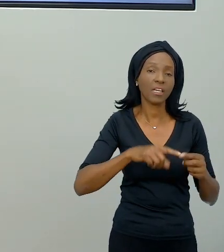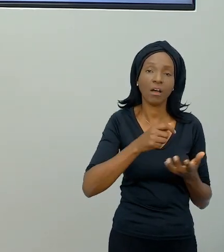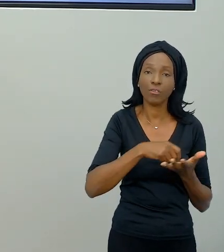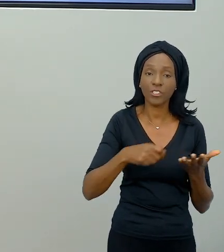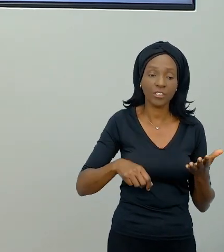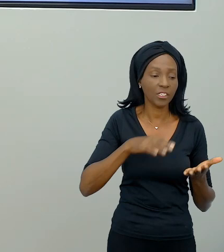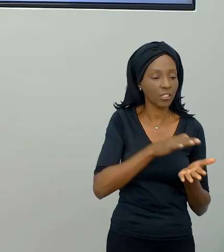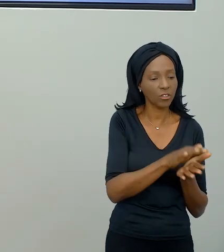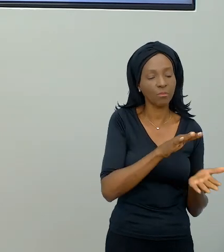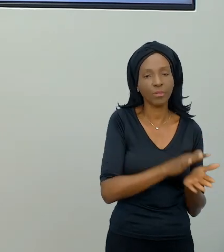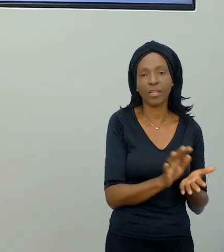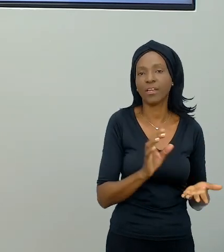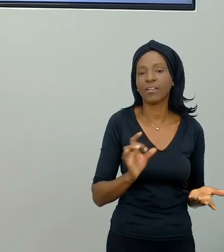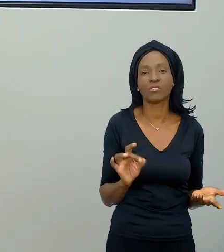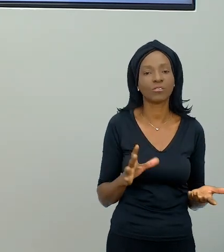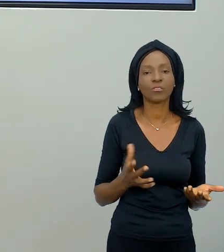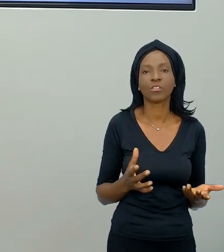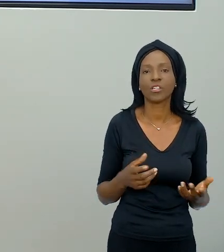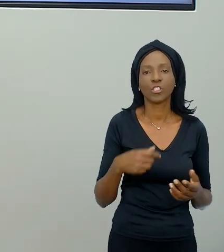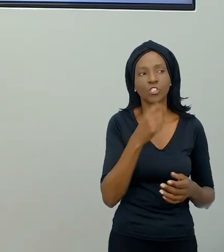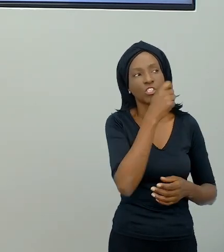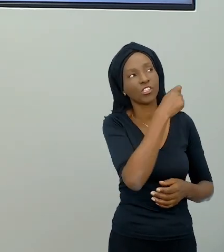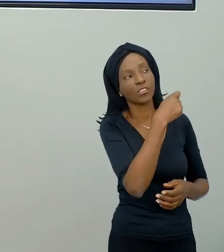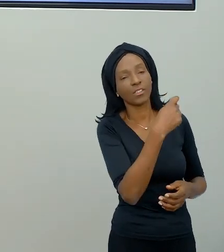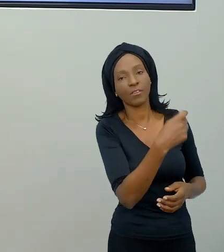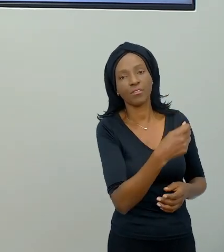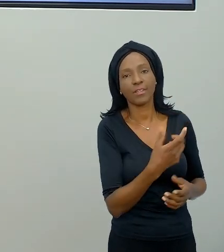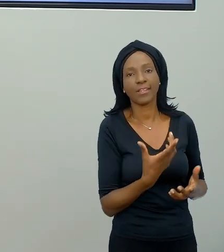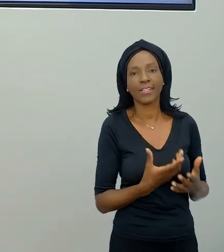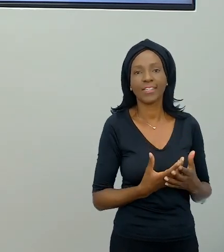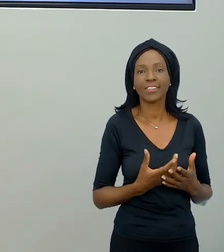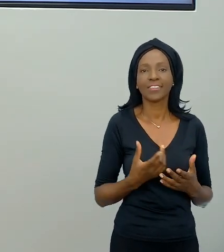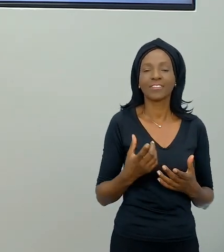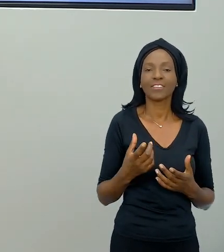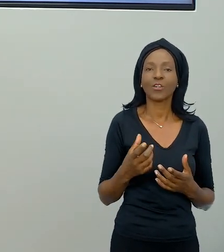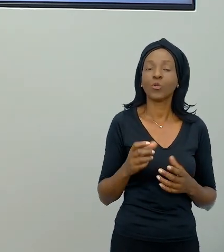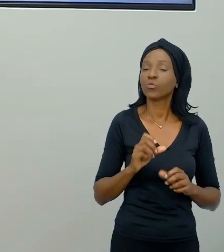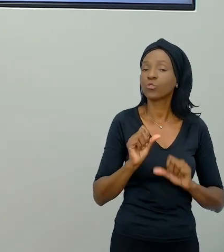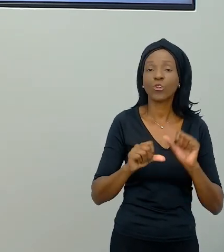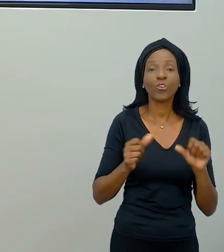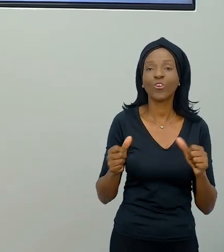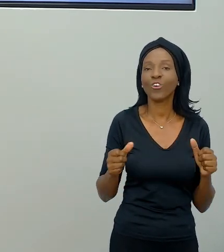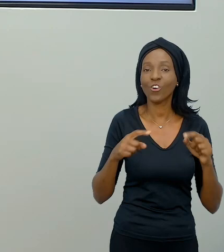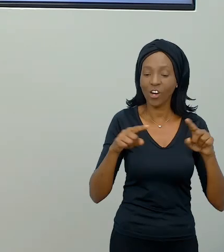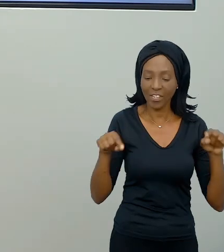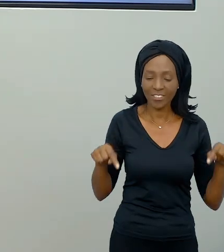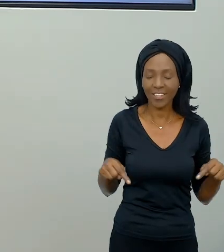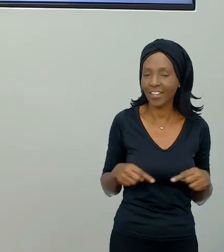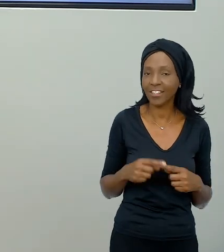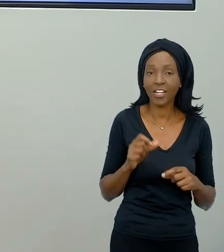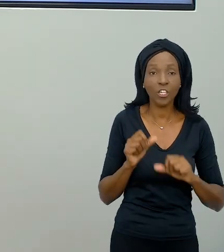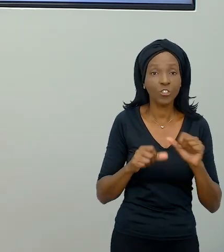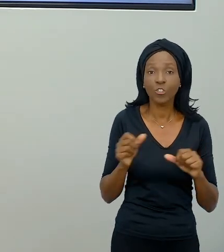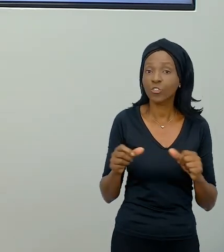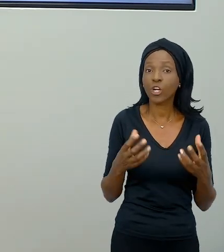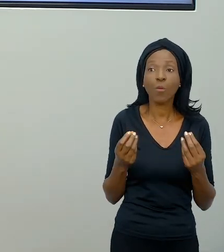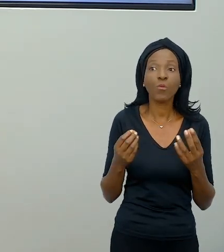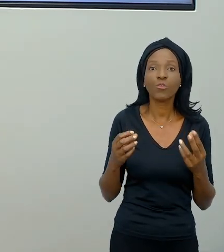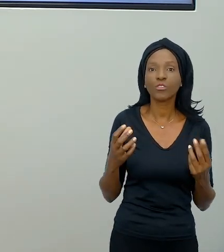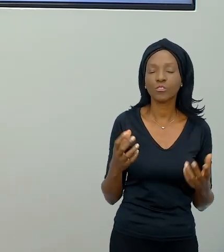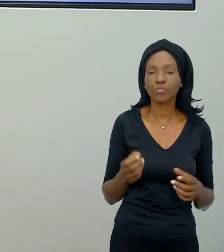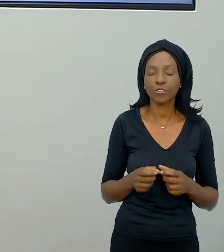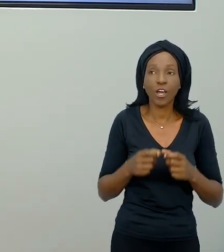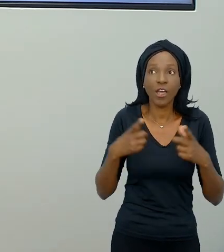impresso, de lousa. Você mudou a organização da sala, muda tudo. Eu costumo dar um exemplo,